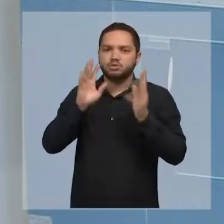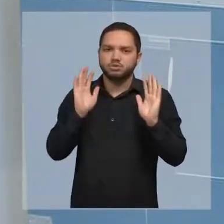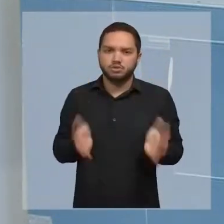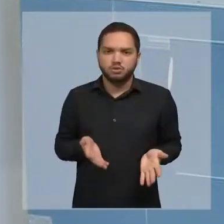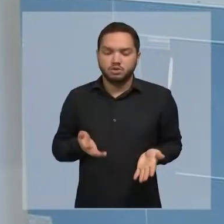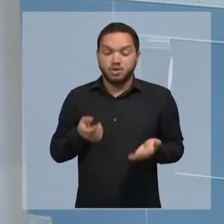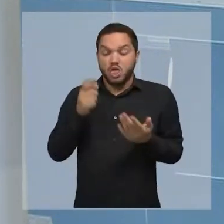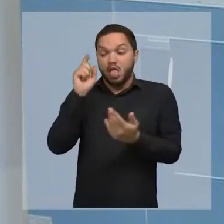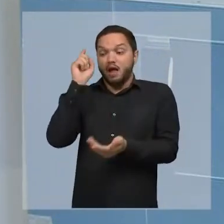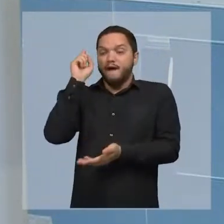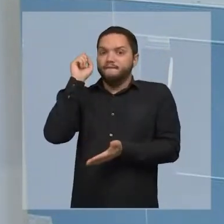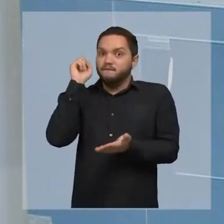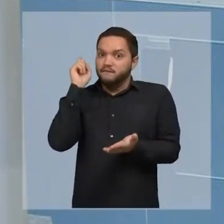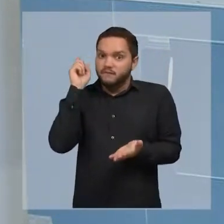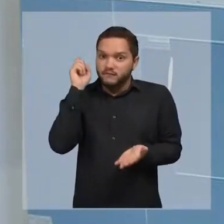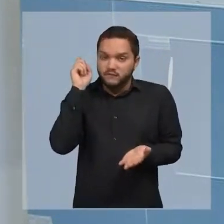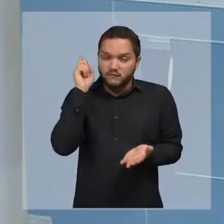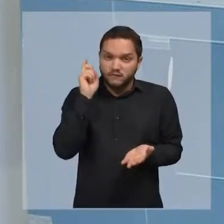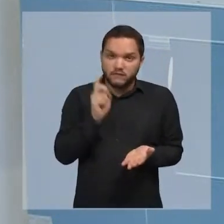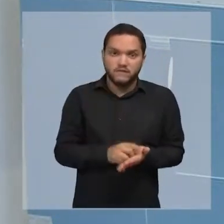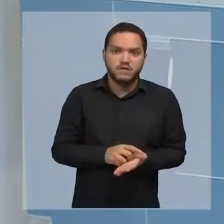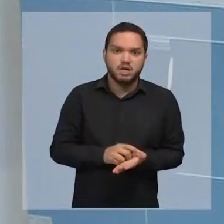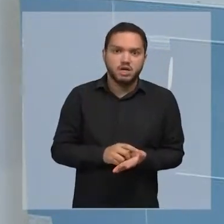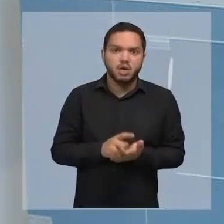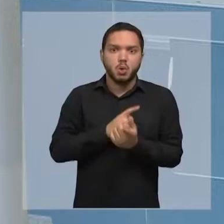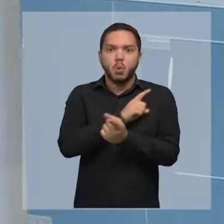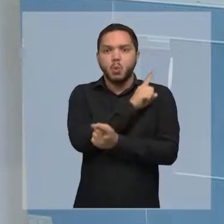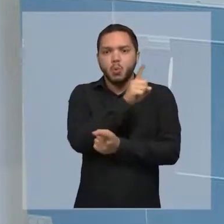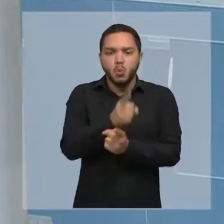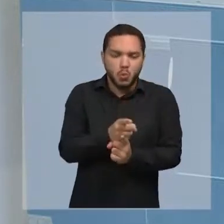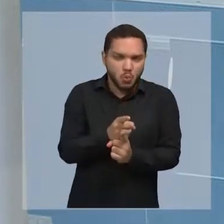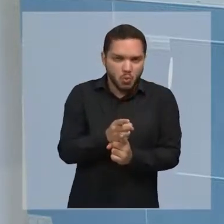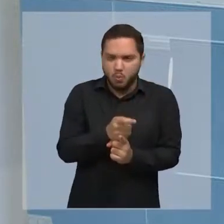suspeitos, né? Ainda não há concretamente,